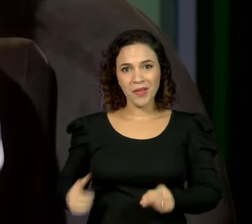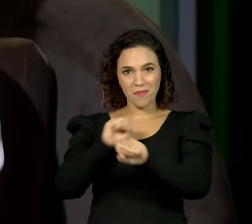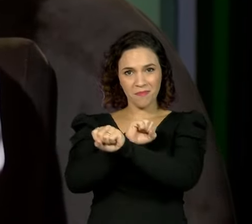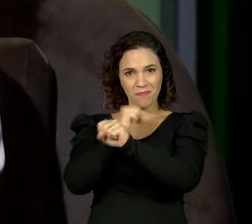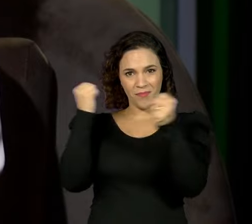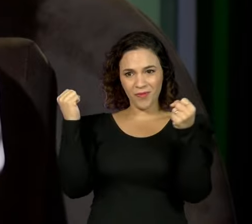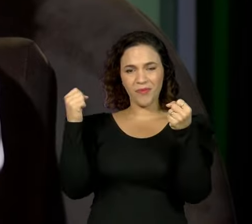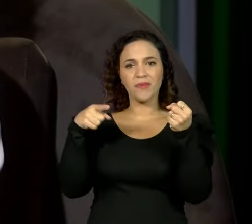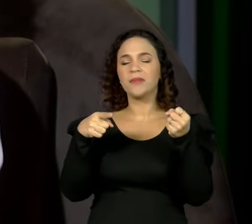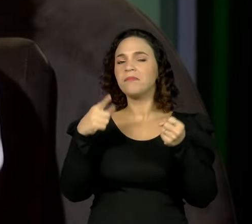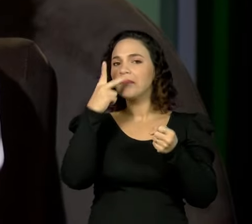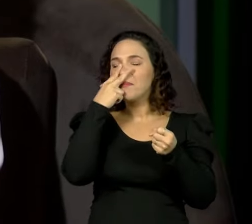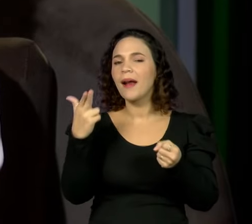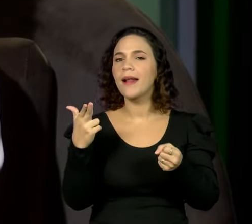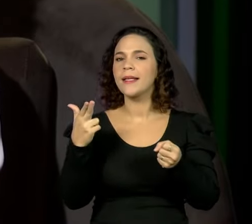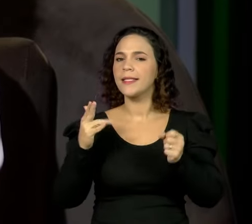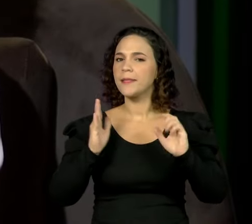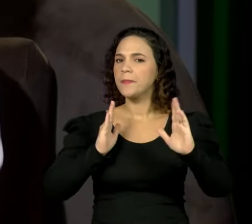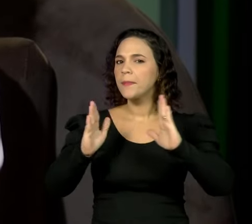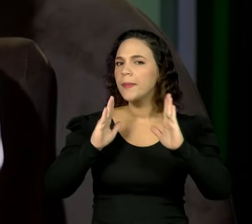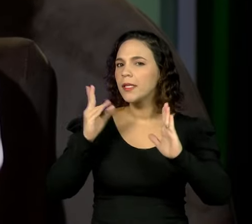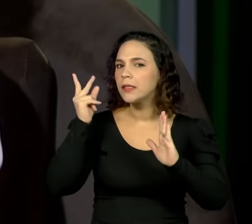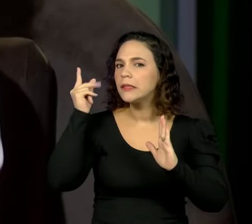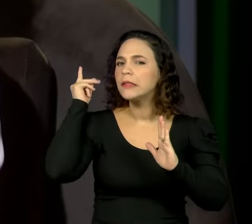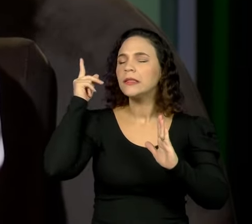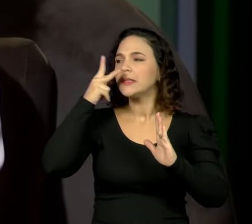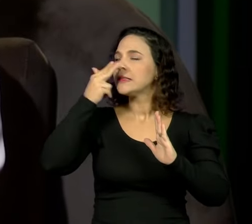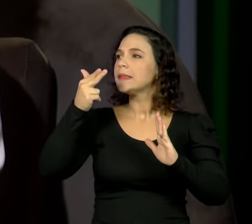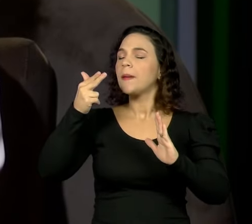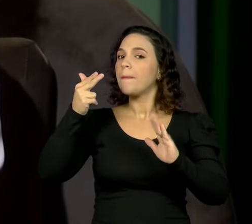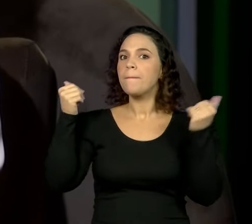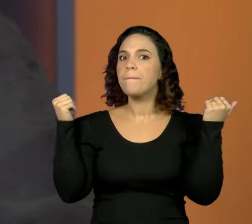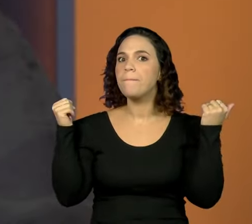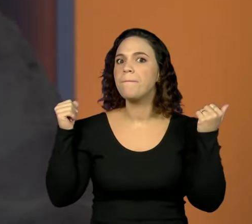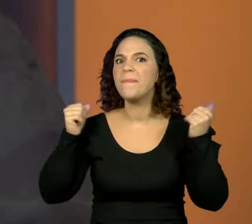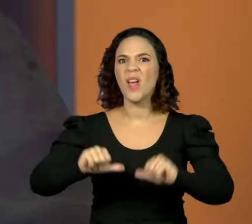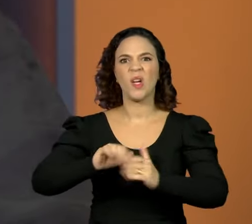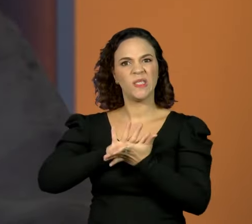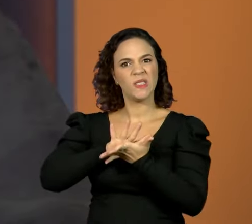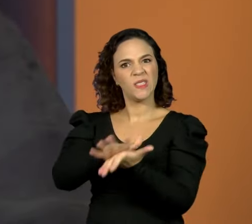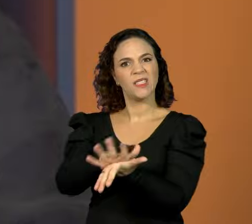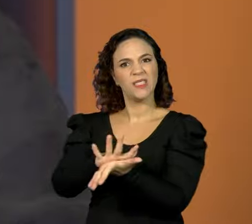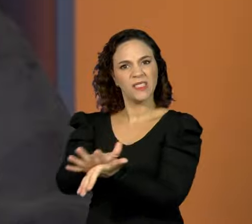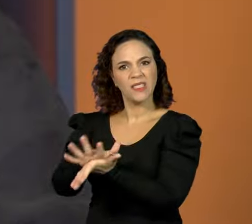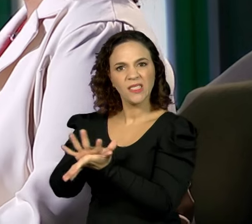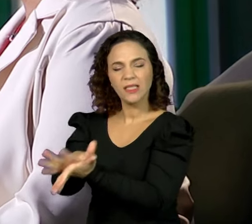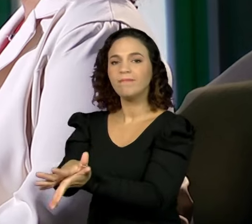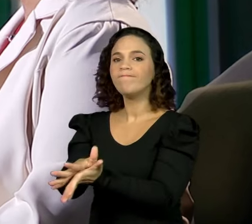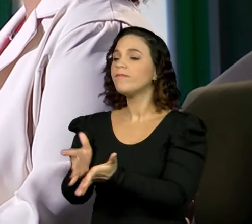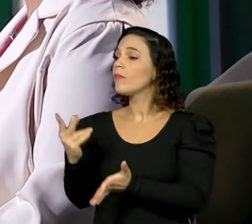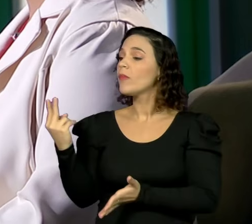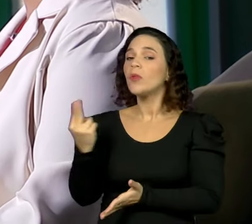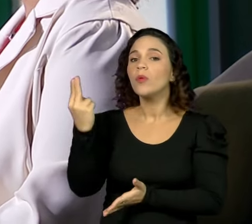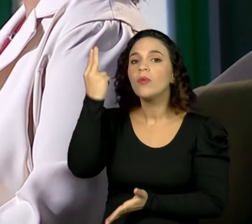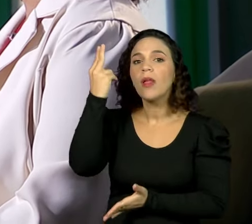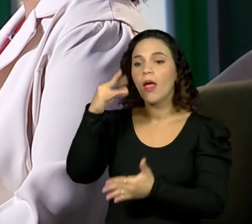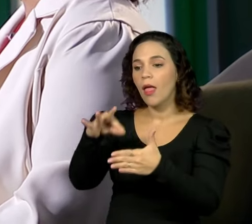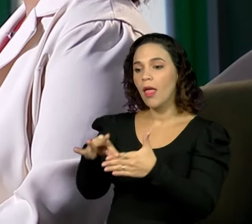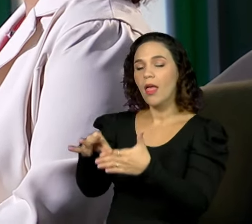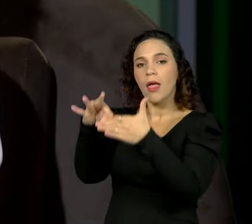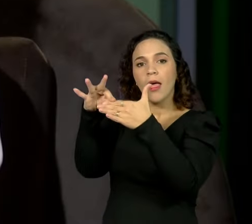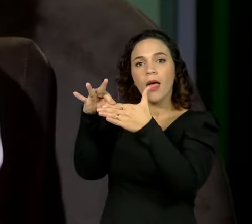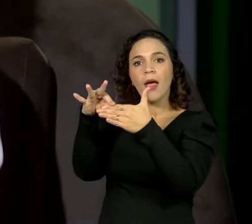elas tornaram a situação tão cruel que a gente não conseguiu eleger, né, nomes